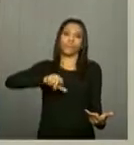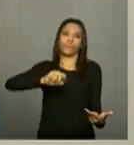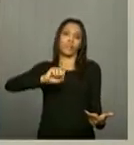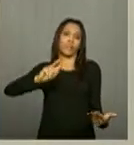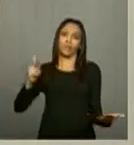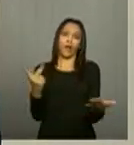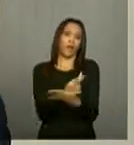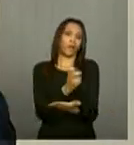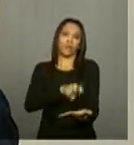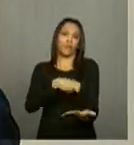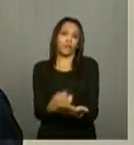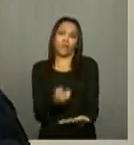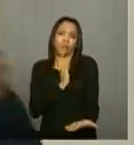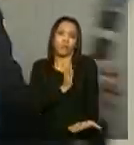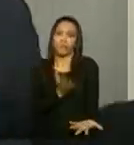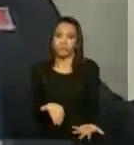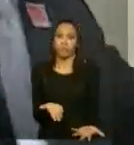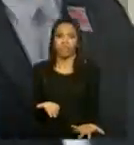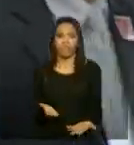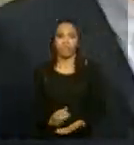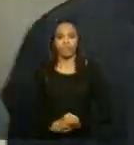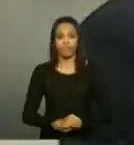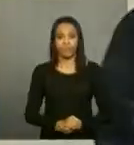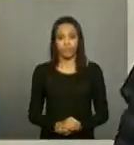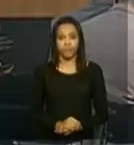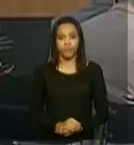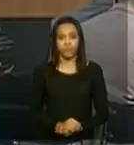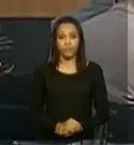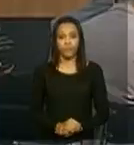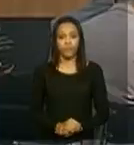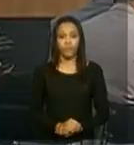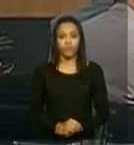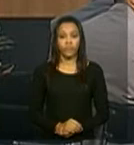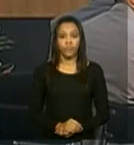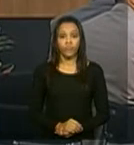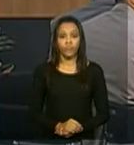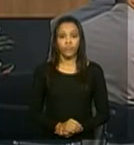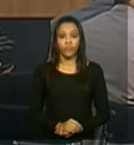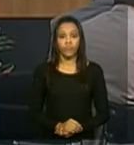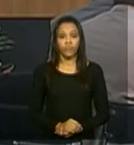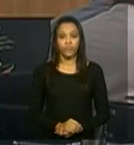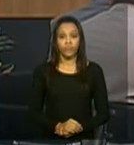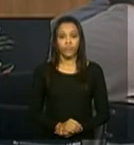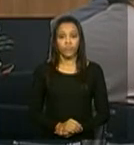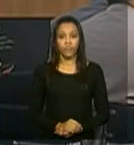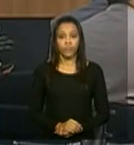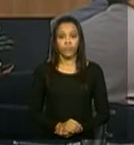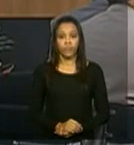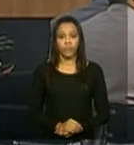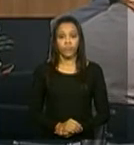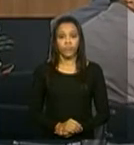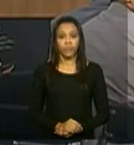derivado de fato do meu cargo da doutrina por favor